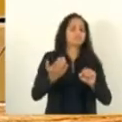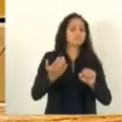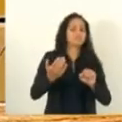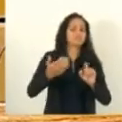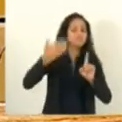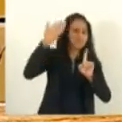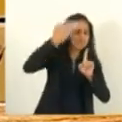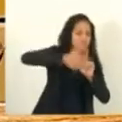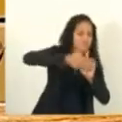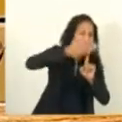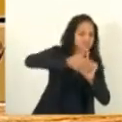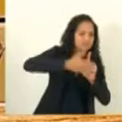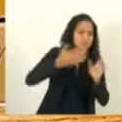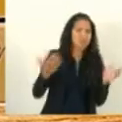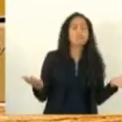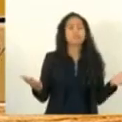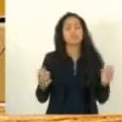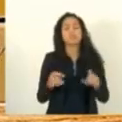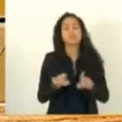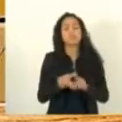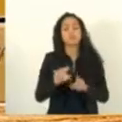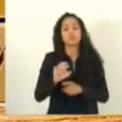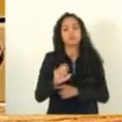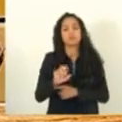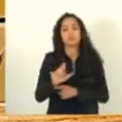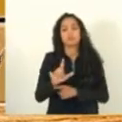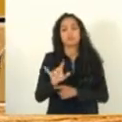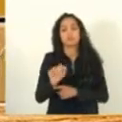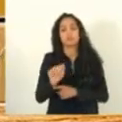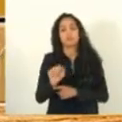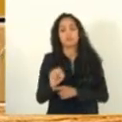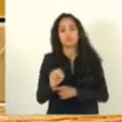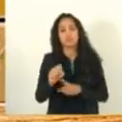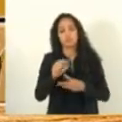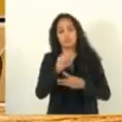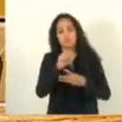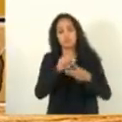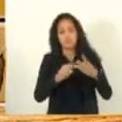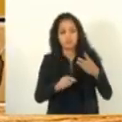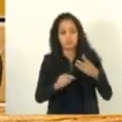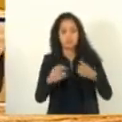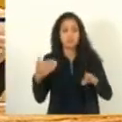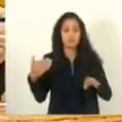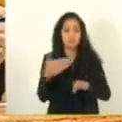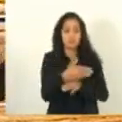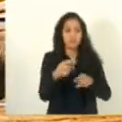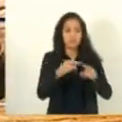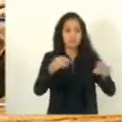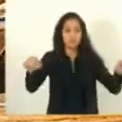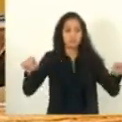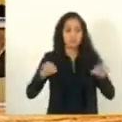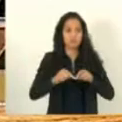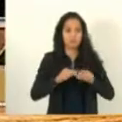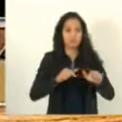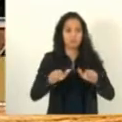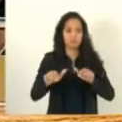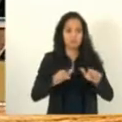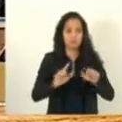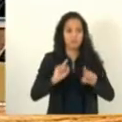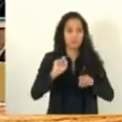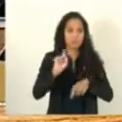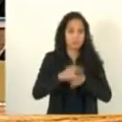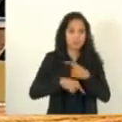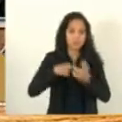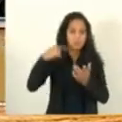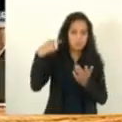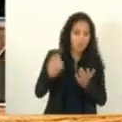frente. Bruno, Elias e Jonatas, os três compareceram lá. E depois nós marcamos uma